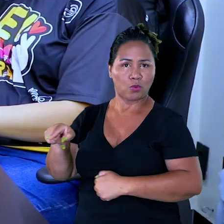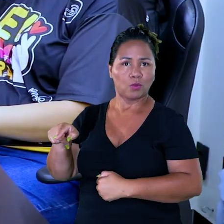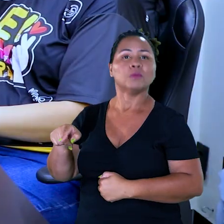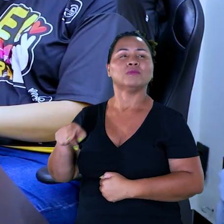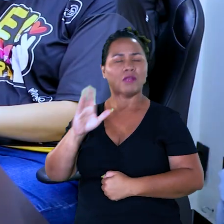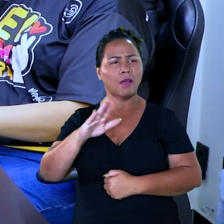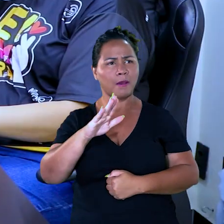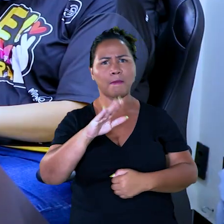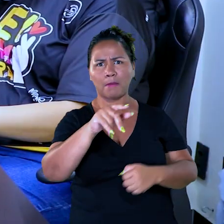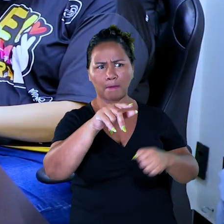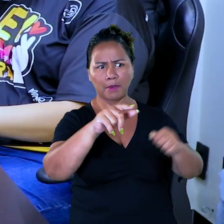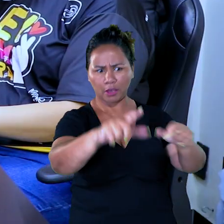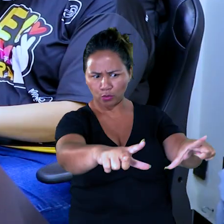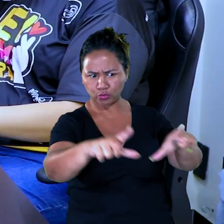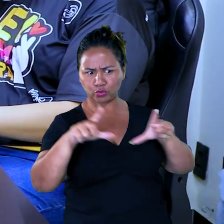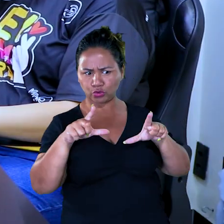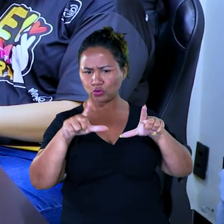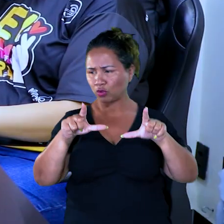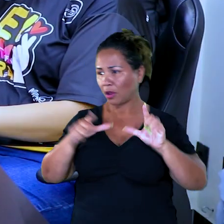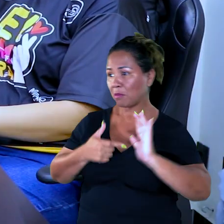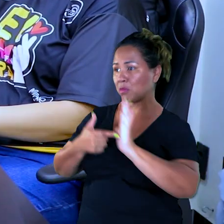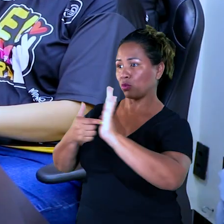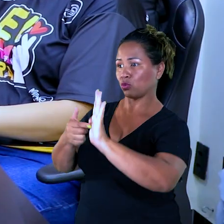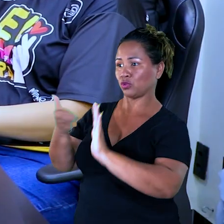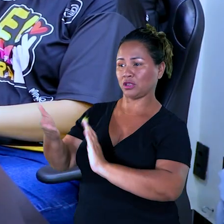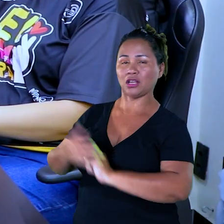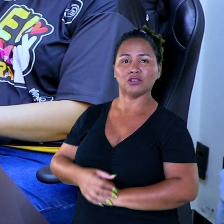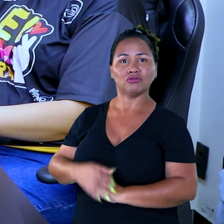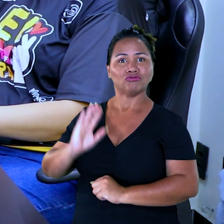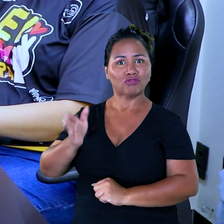títulos. Já para temporária? Já para temporária, em 2003. Então, você